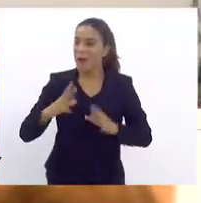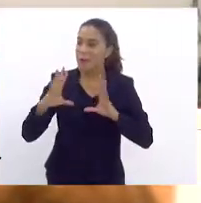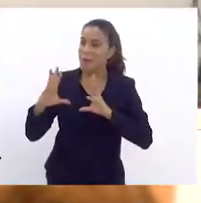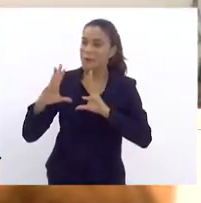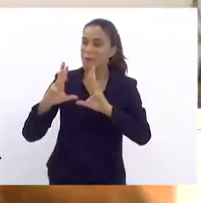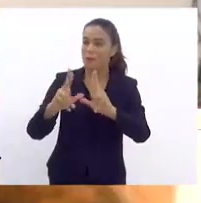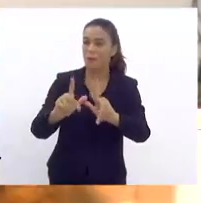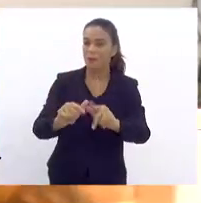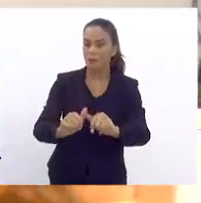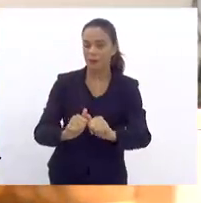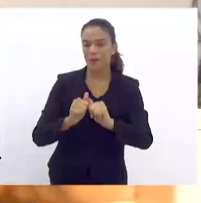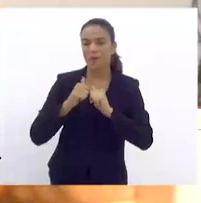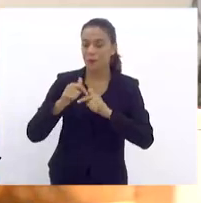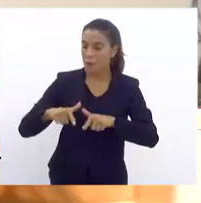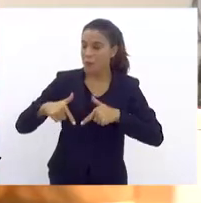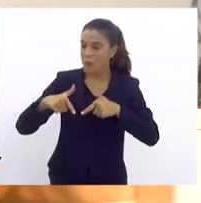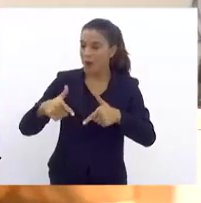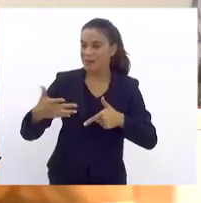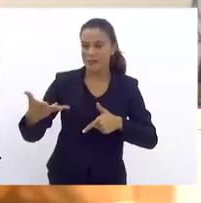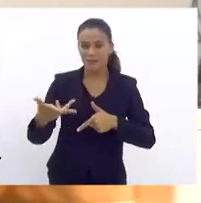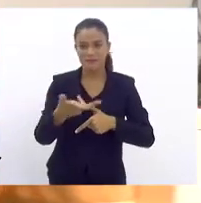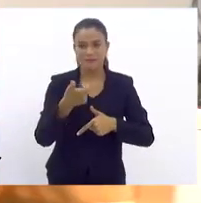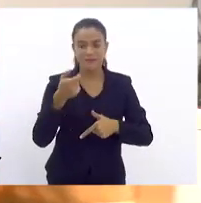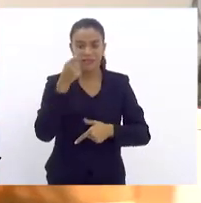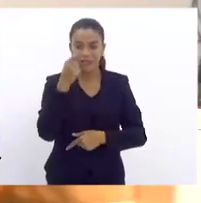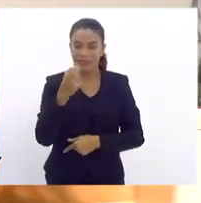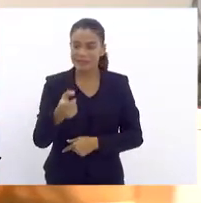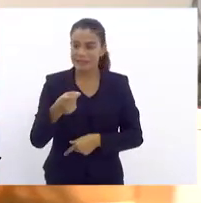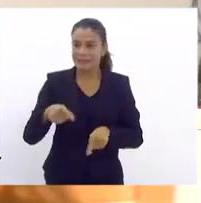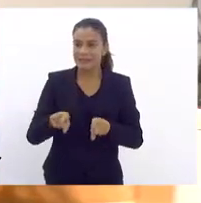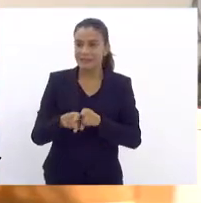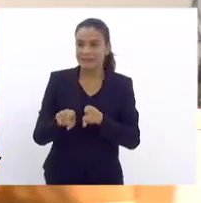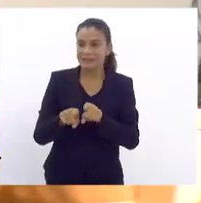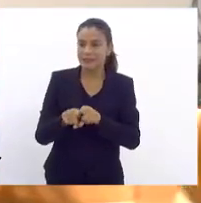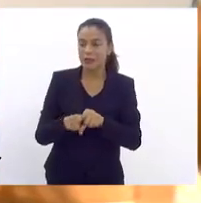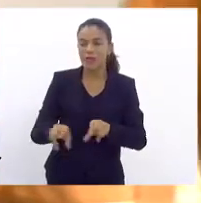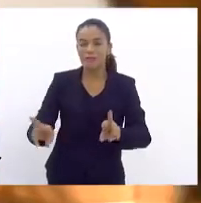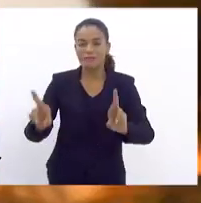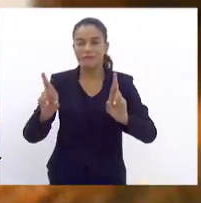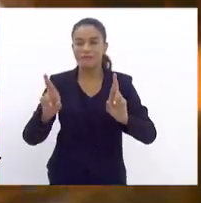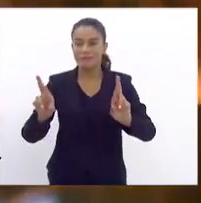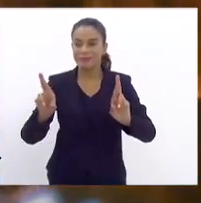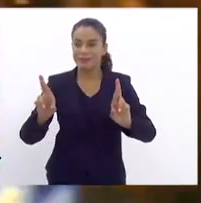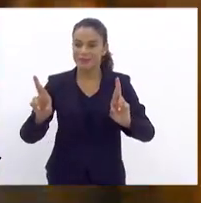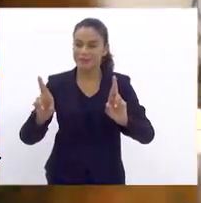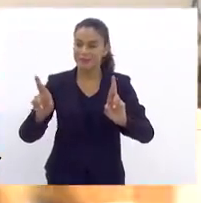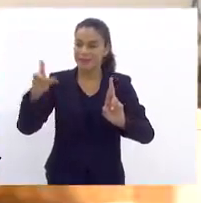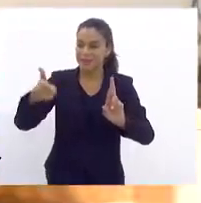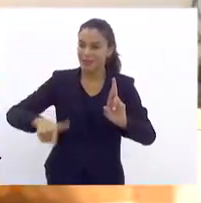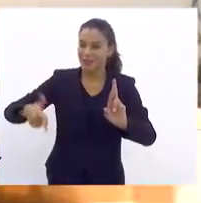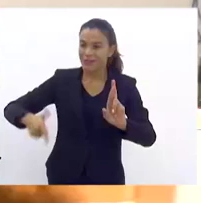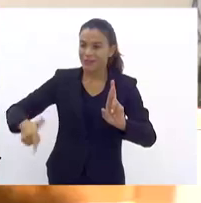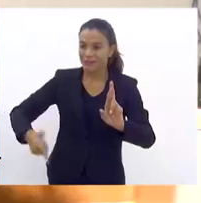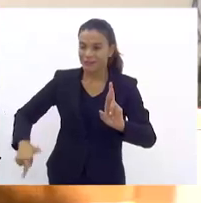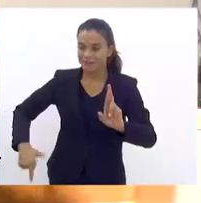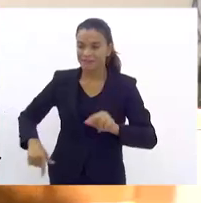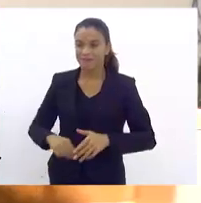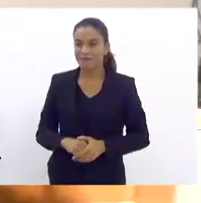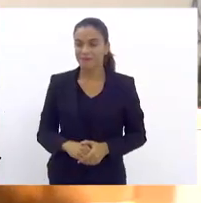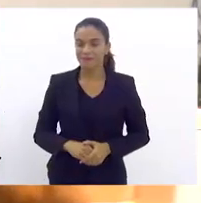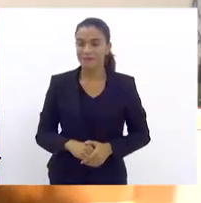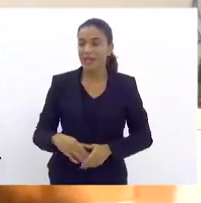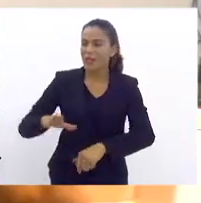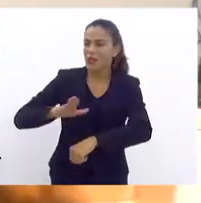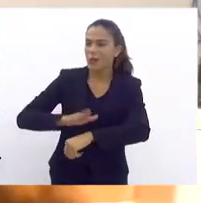uma ação global muito importante muito interessante que nós desejamos repetir inúmeras vezes e